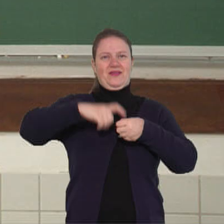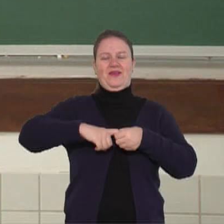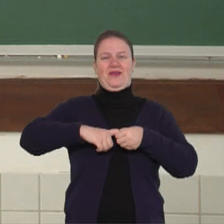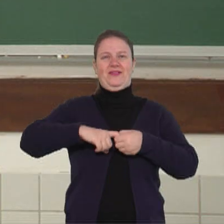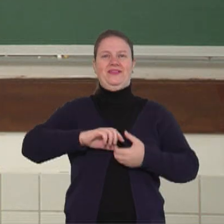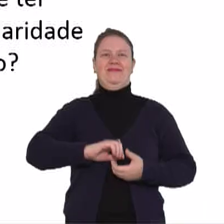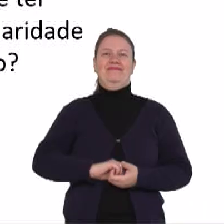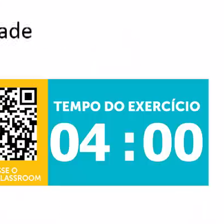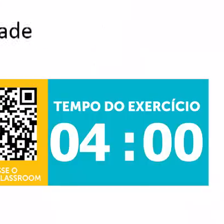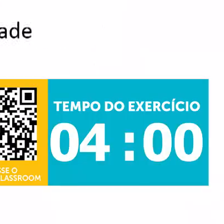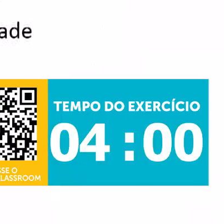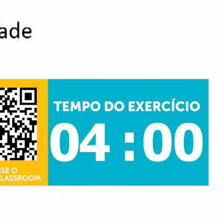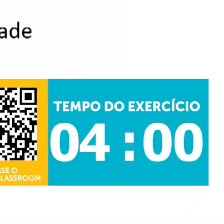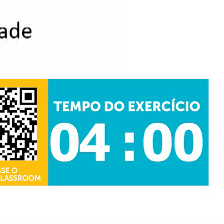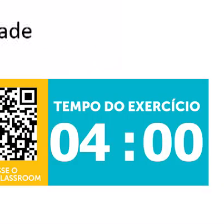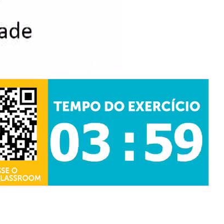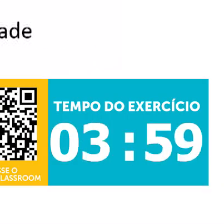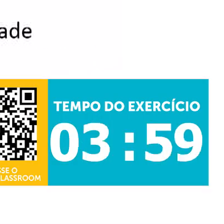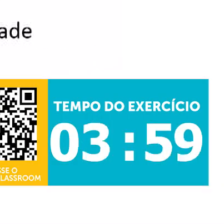com a solução.